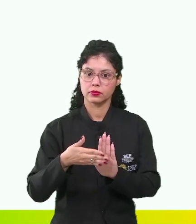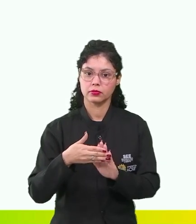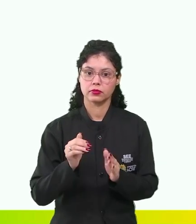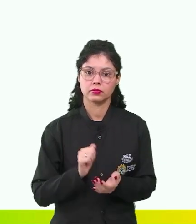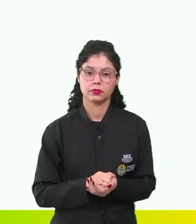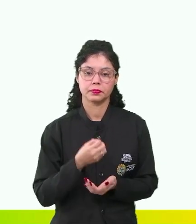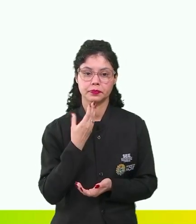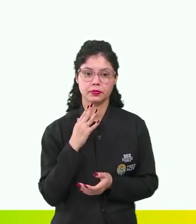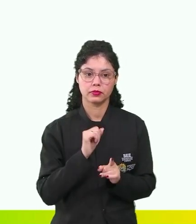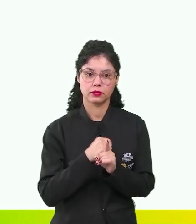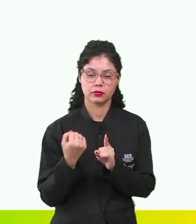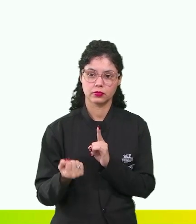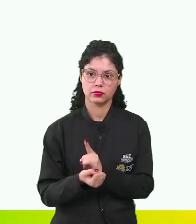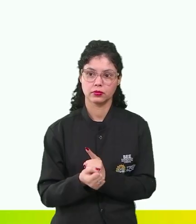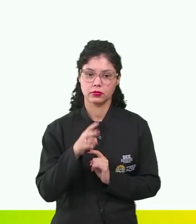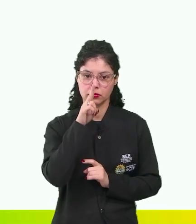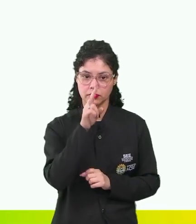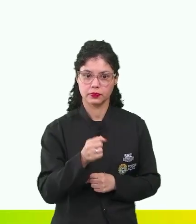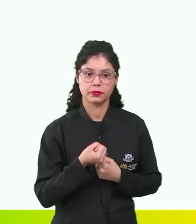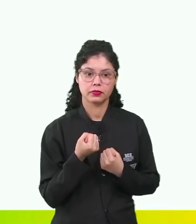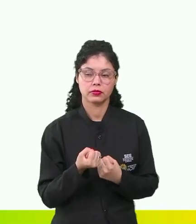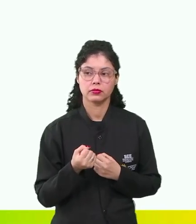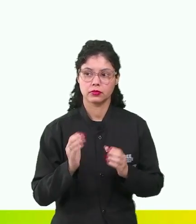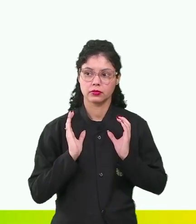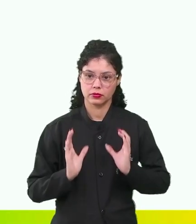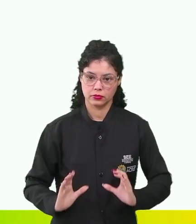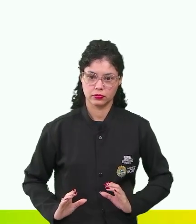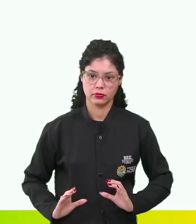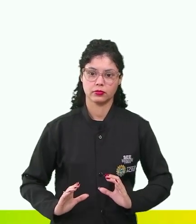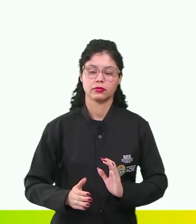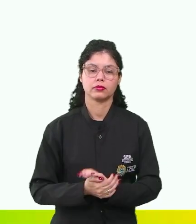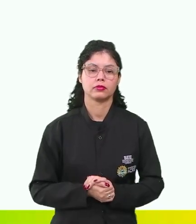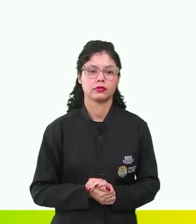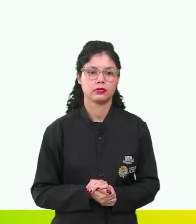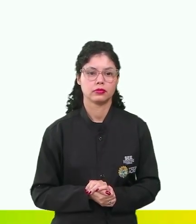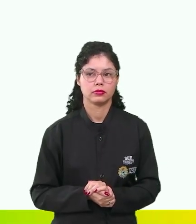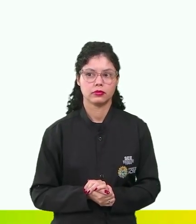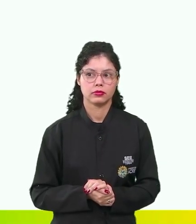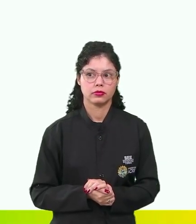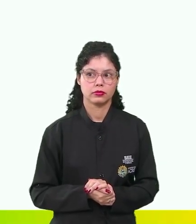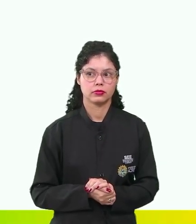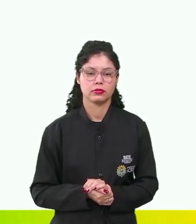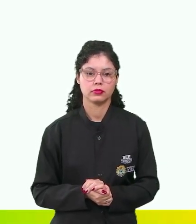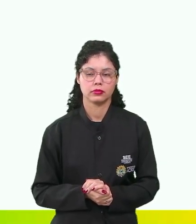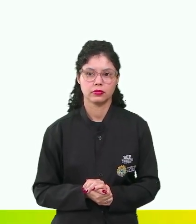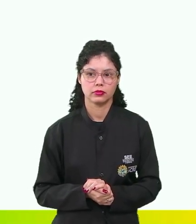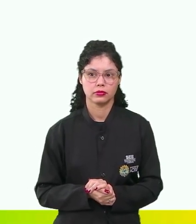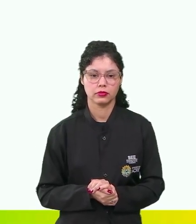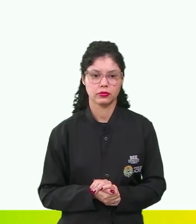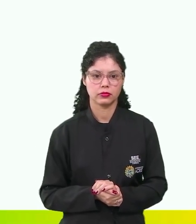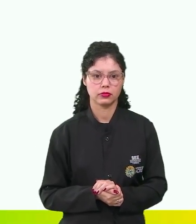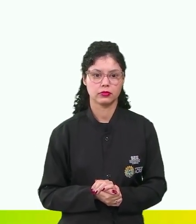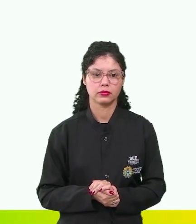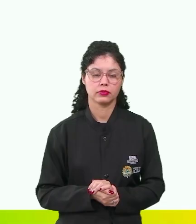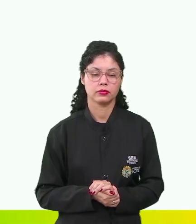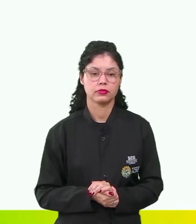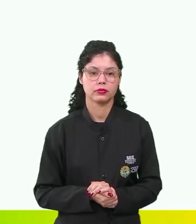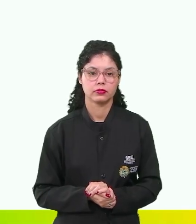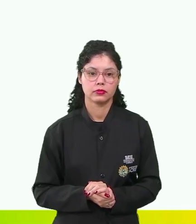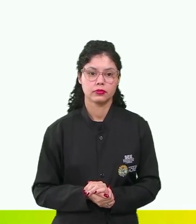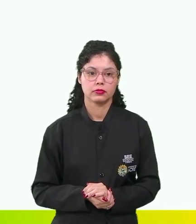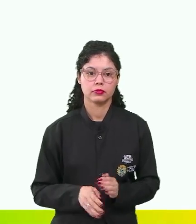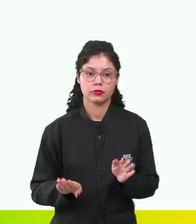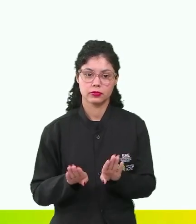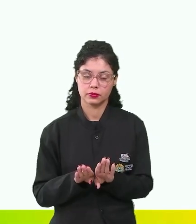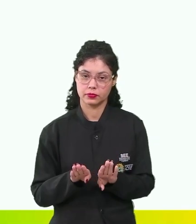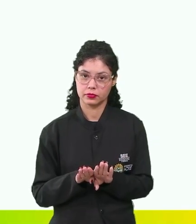que genuinamente promovem o bem-estar social e fortalecem a cidadania. Genuíno